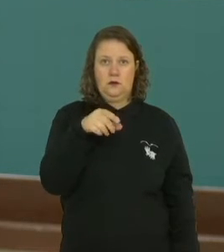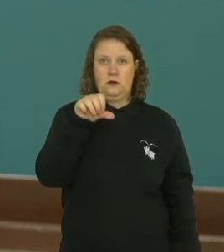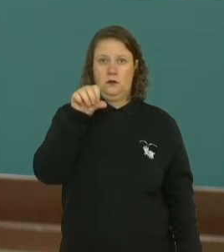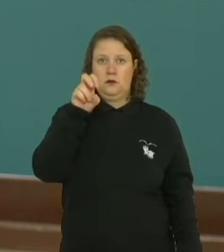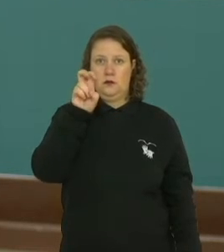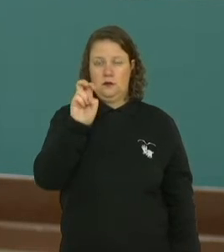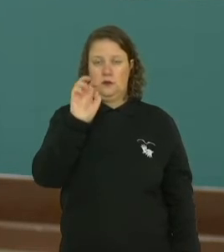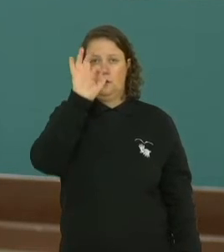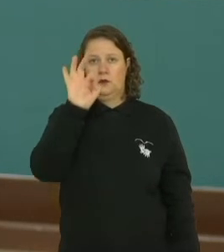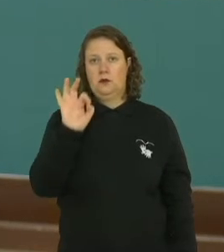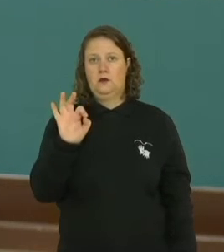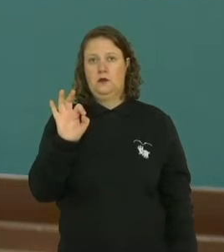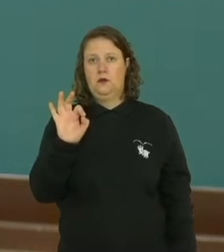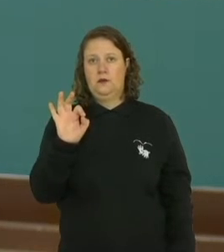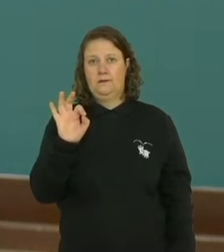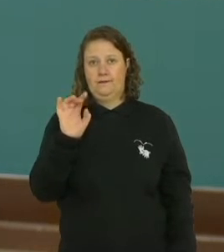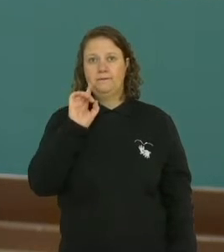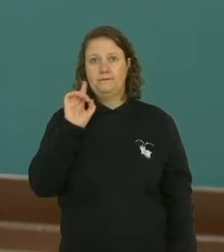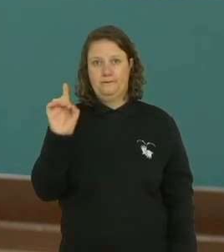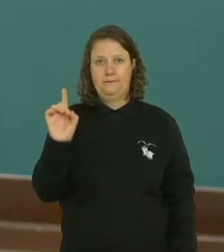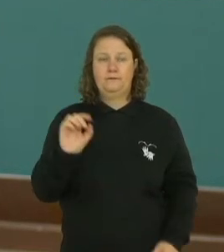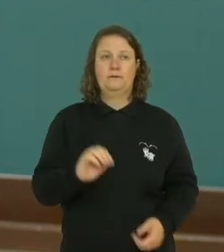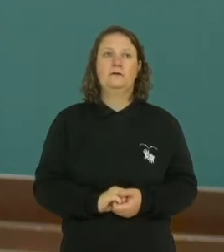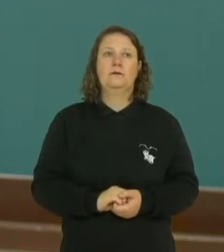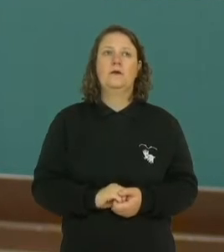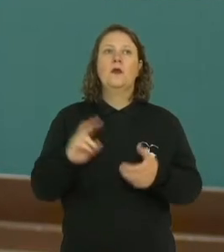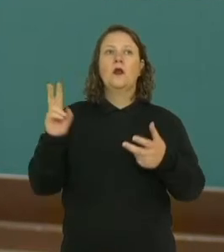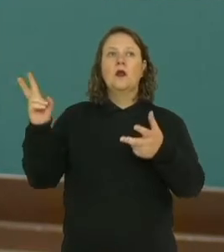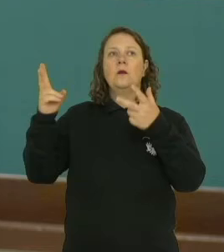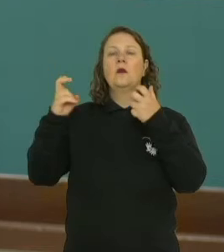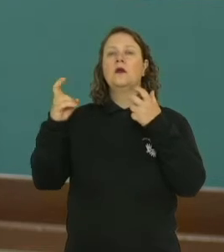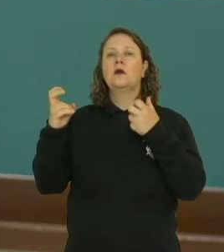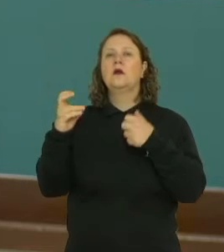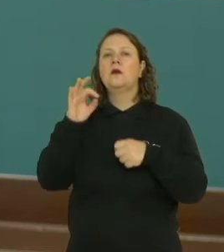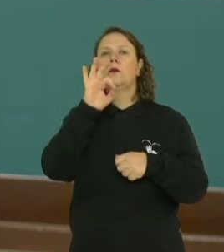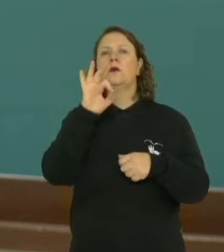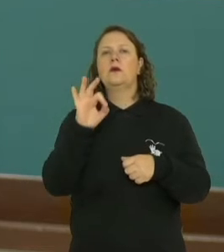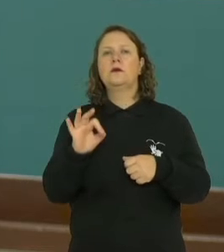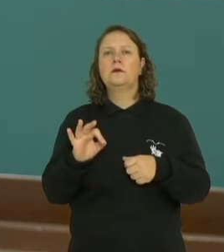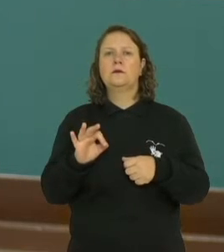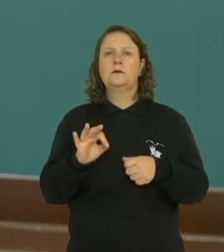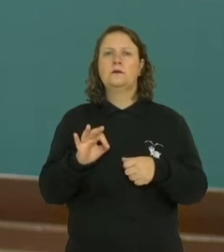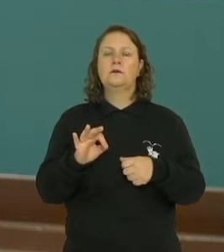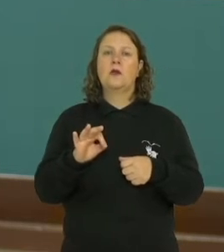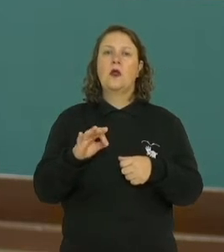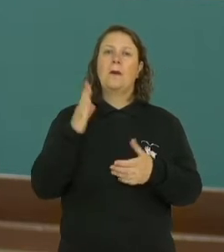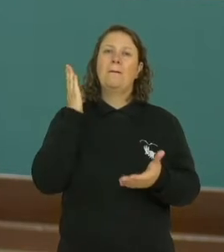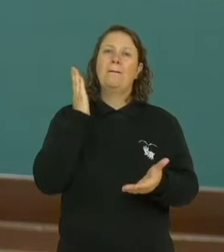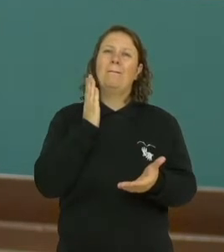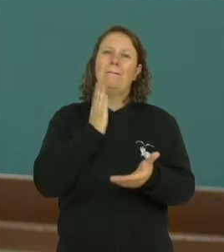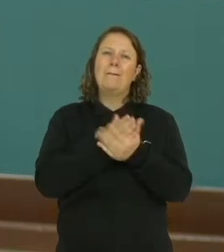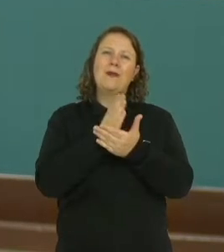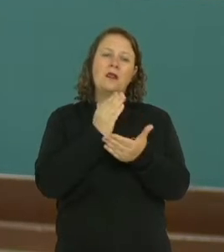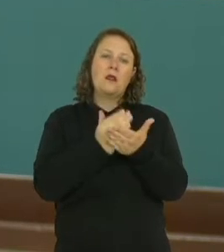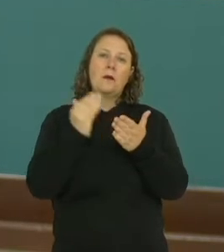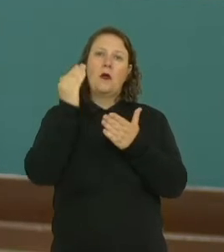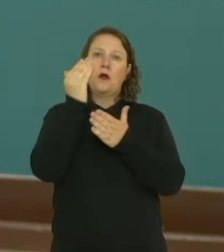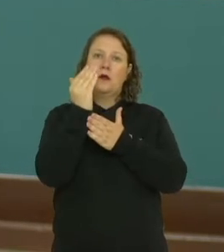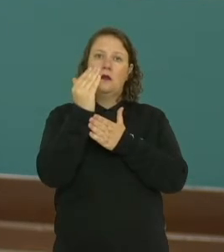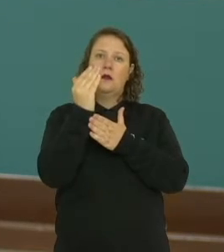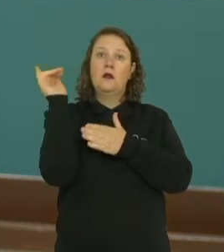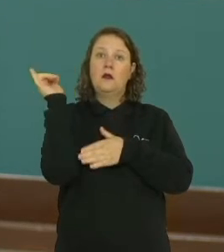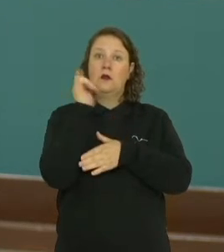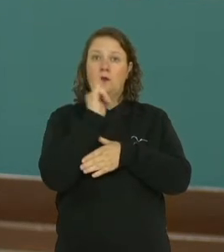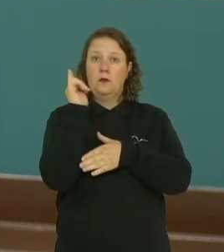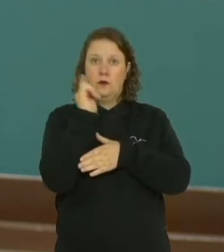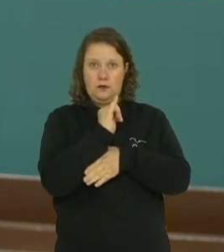61,95% de 155. Então, observe essa porcentagem aqui, ó, mais da metade do valor pago vai para o